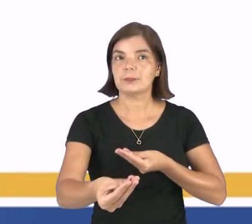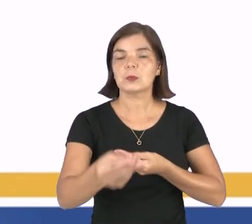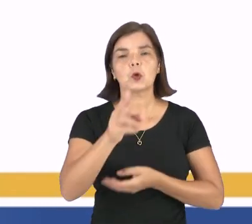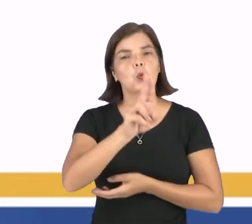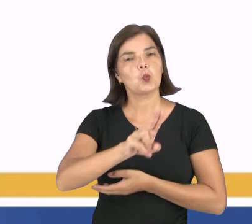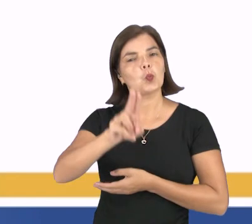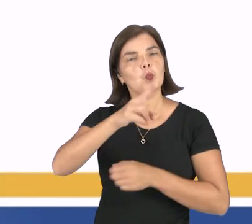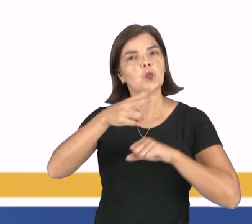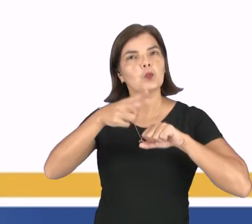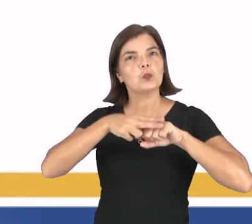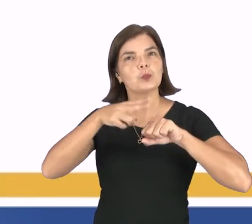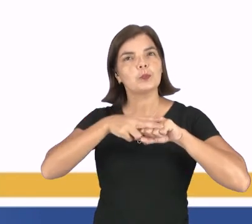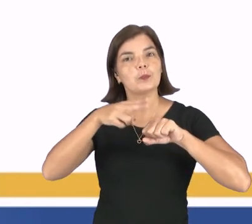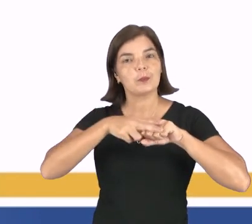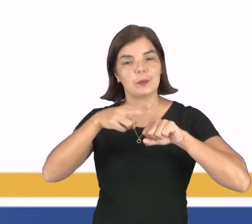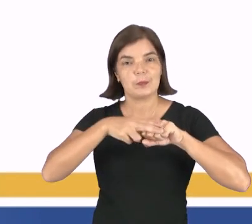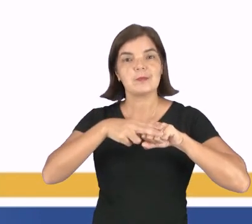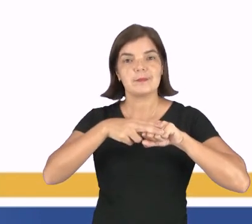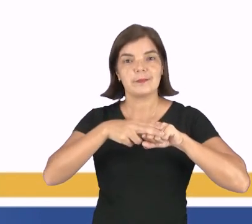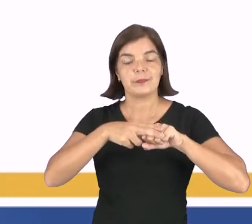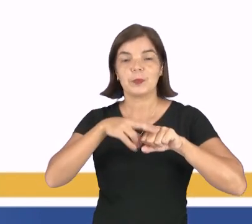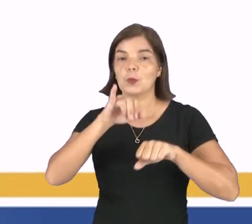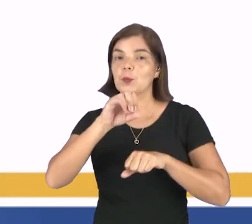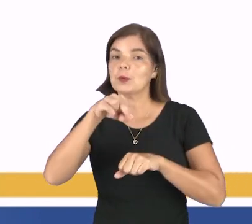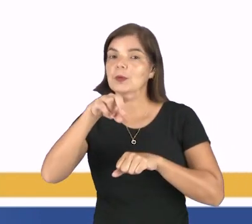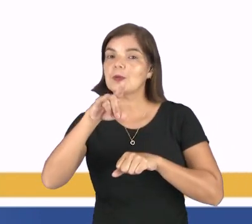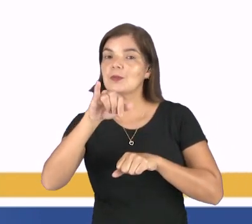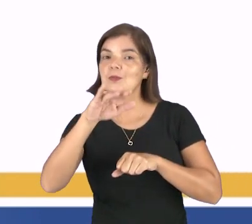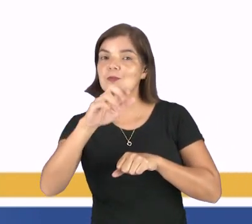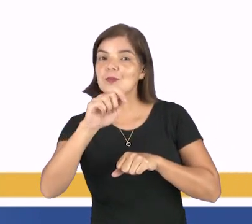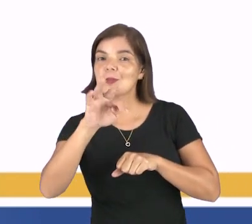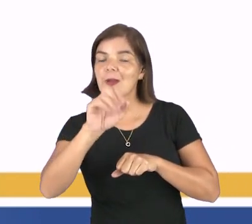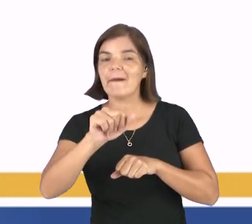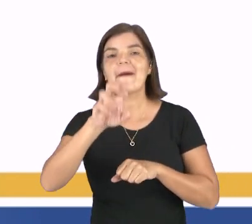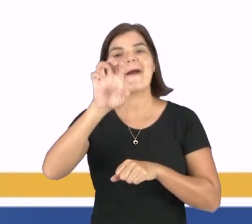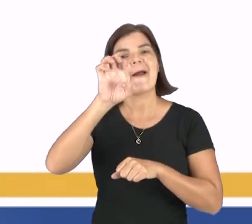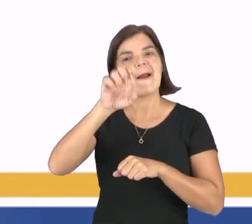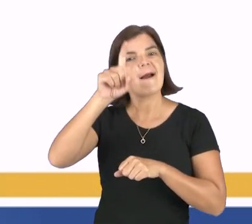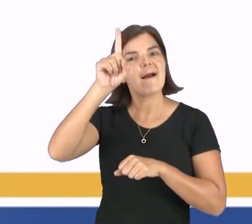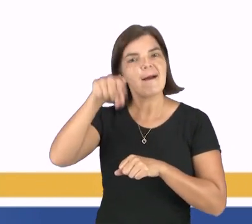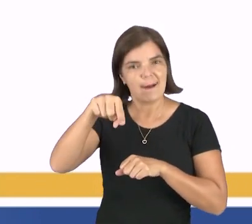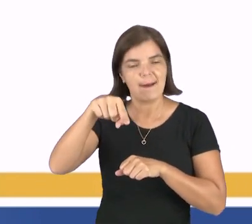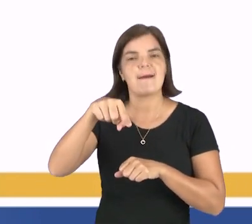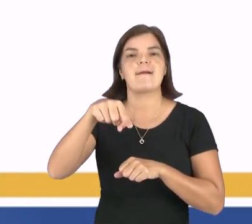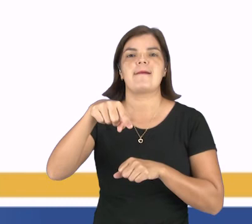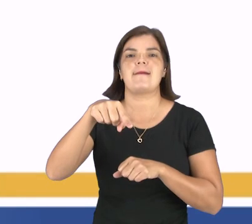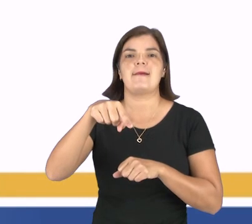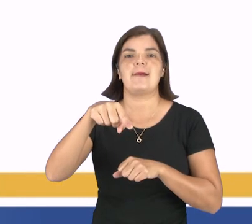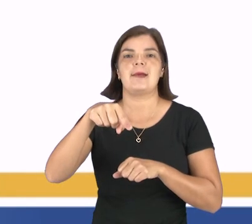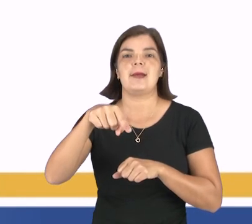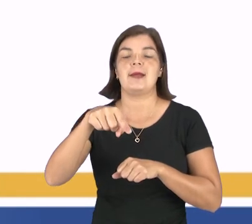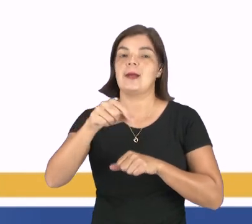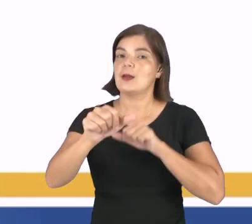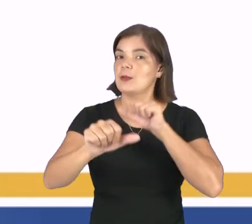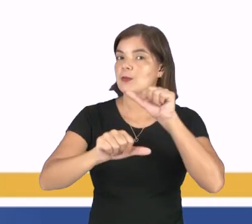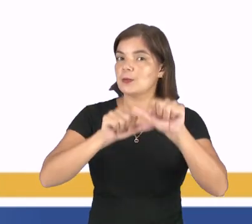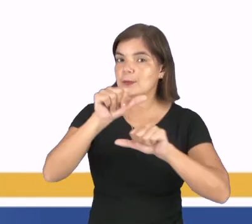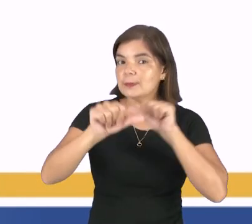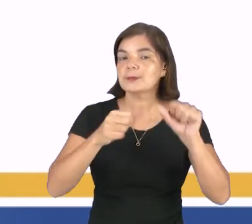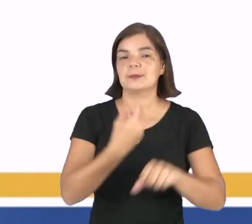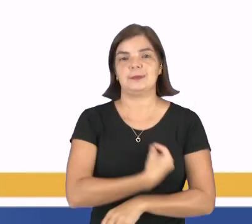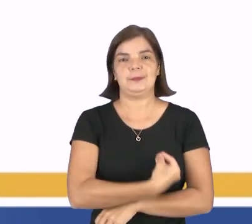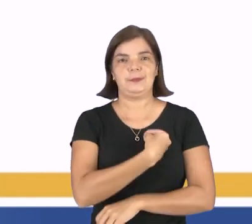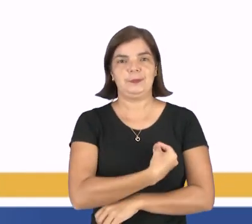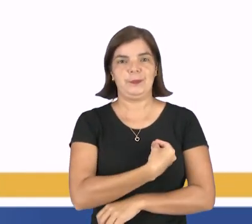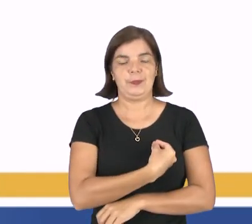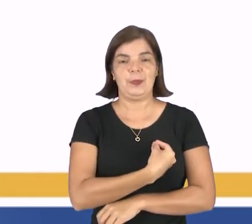Usa-se verbo no modo indicativo, quando ele diz a vida é feita de trocas. Essa